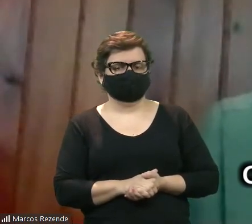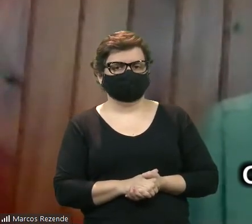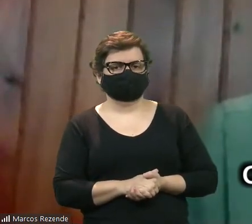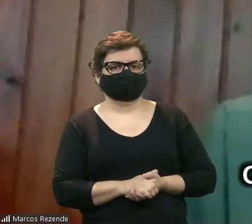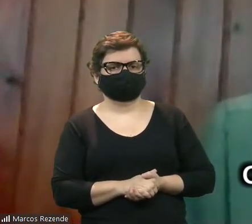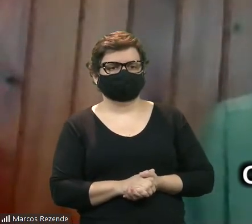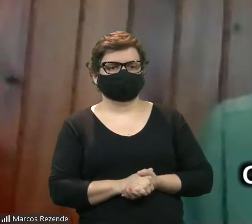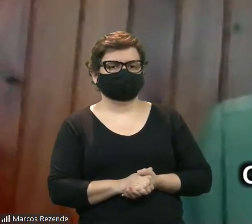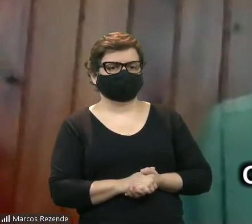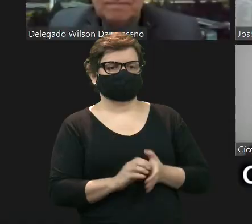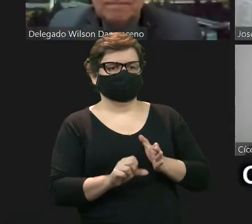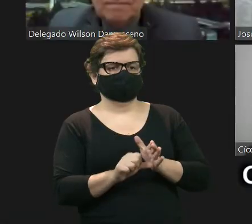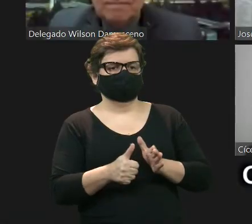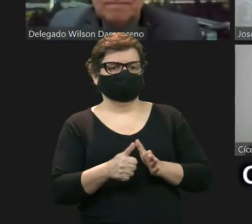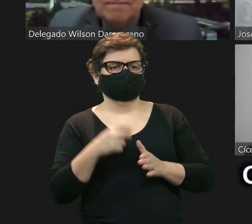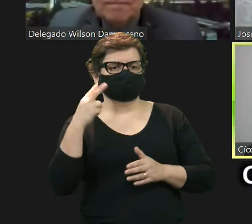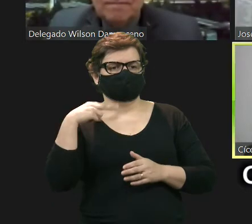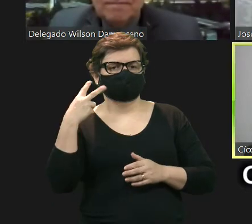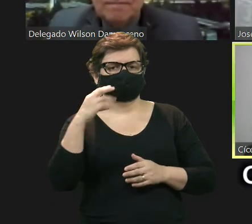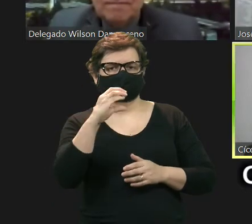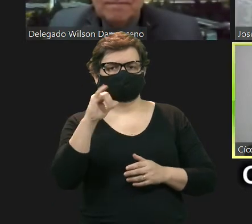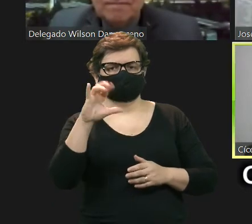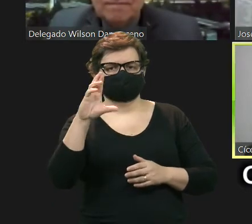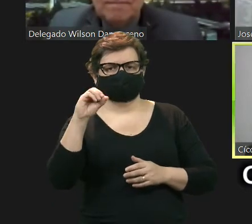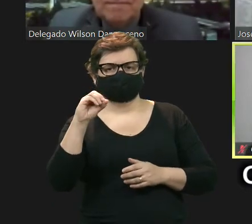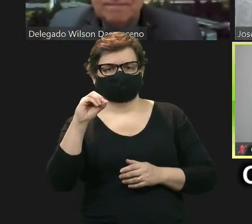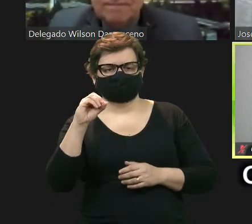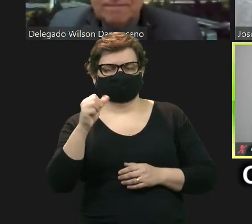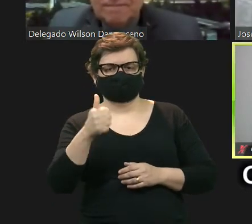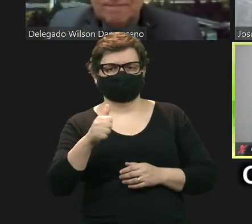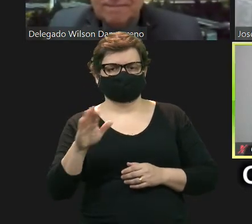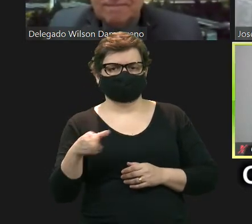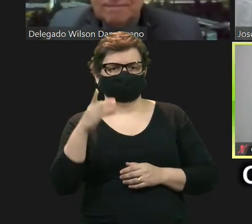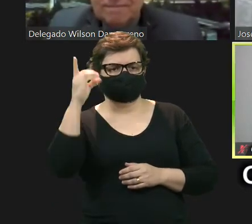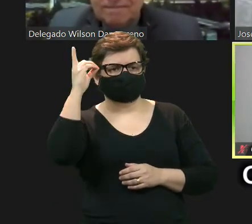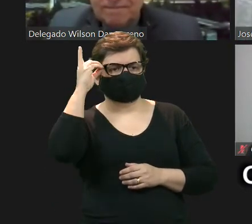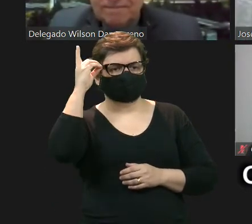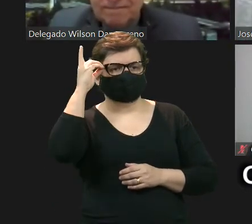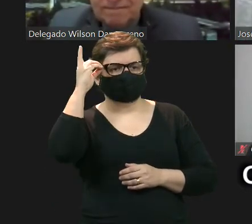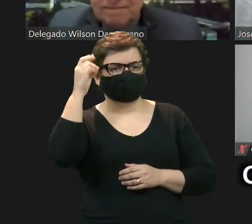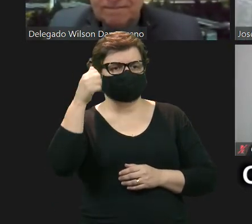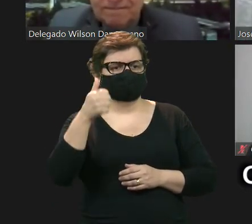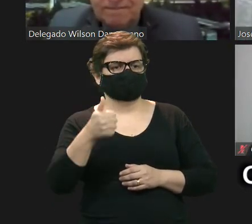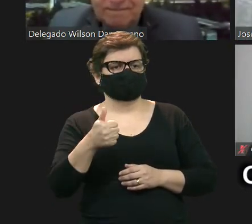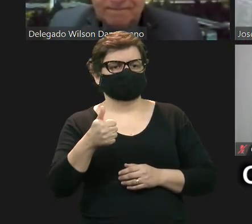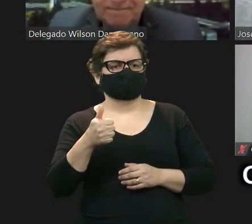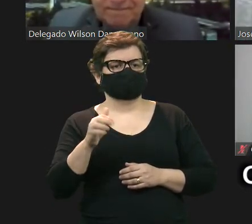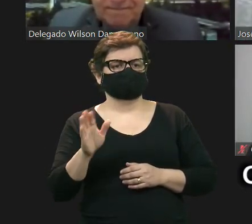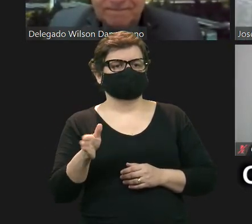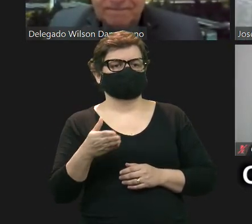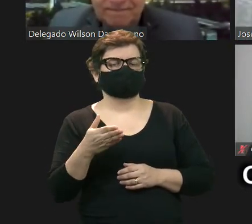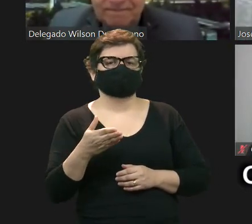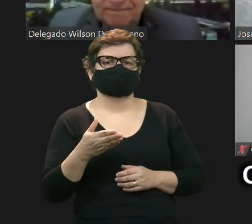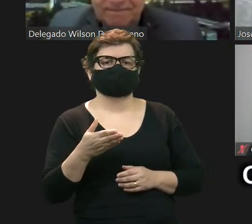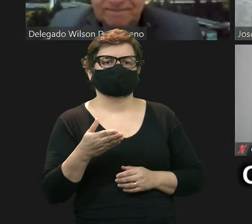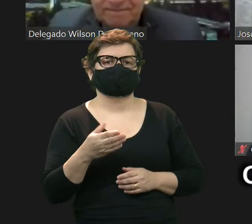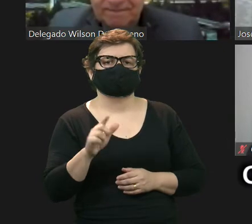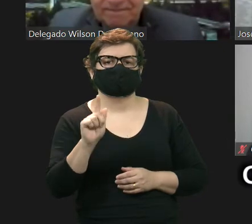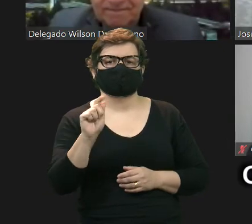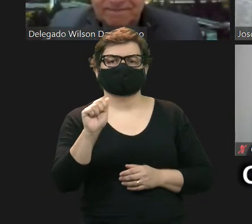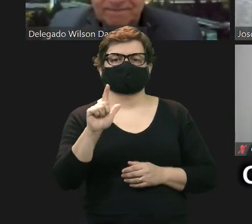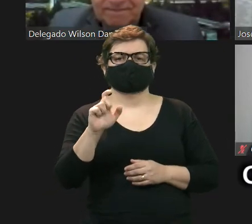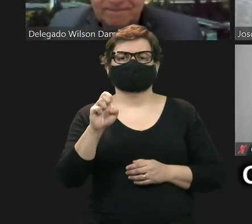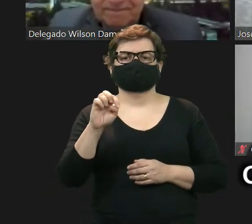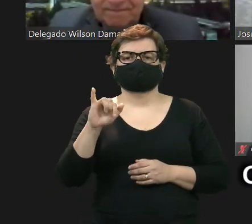Vereador Cícero do Ceasa. Sim. Vereador Danilo da Saúde. Sim. Vereador Vando